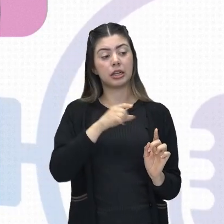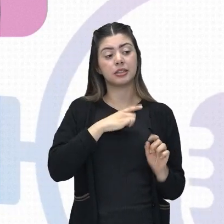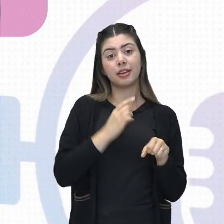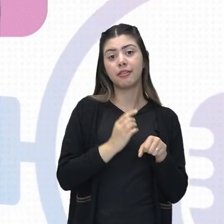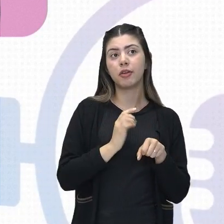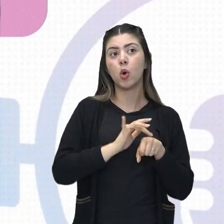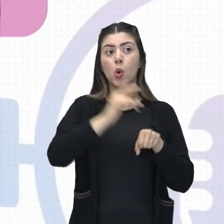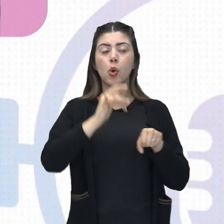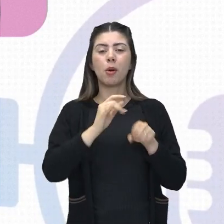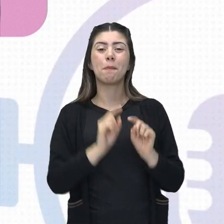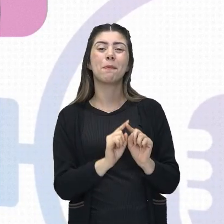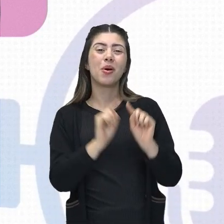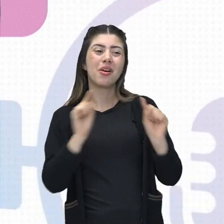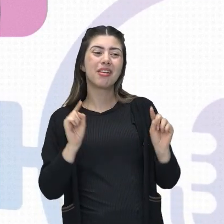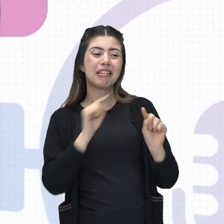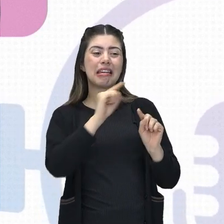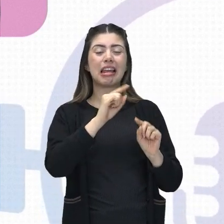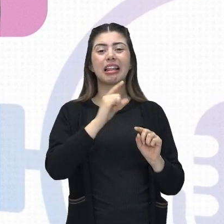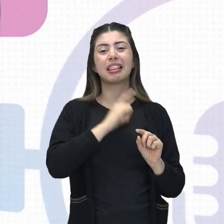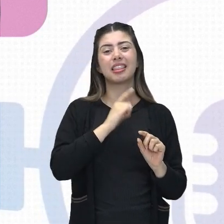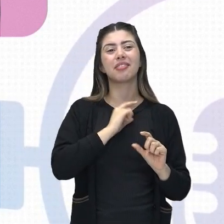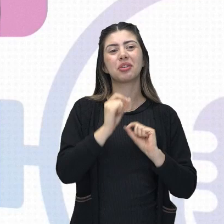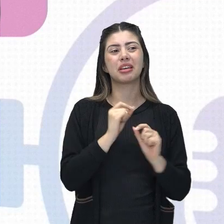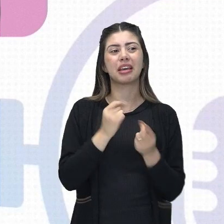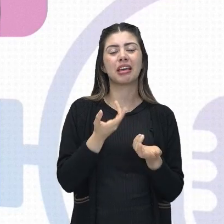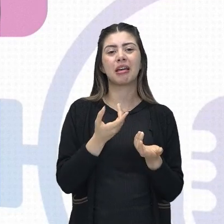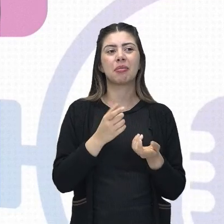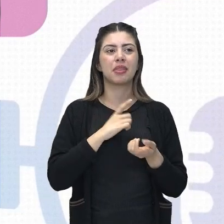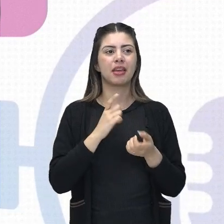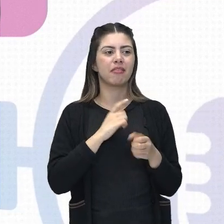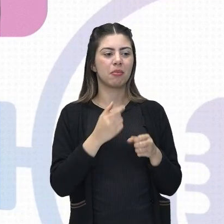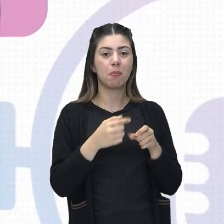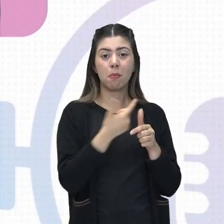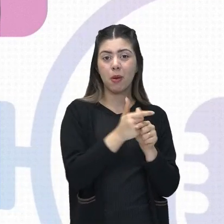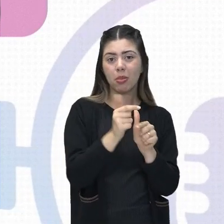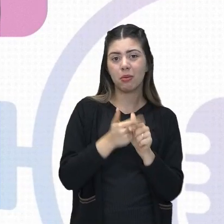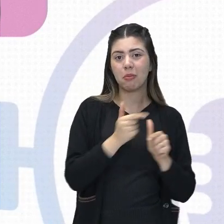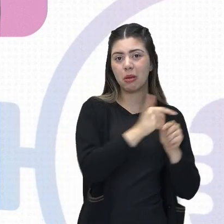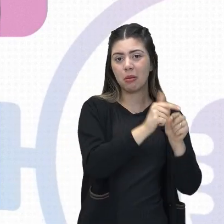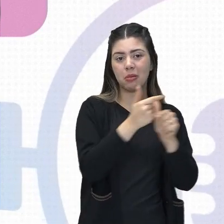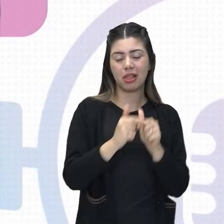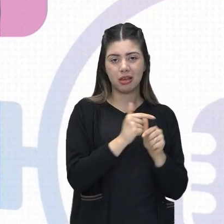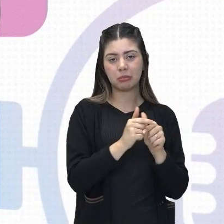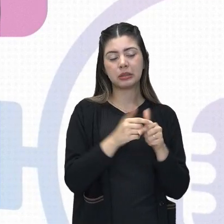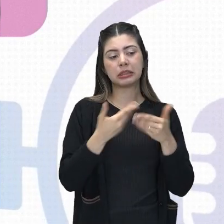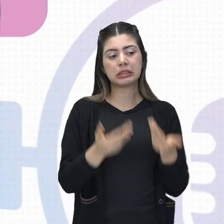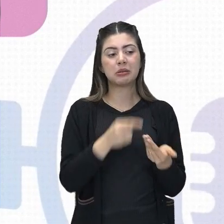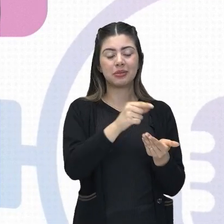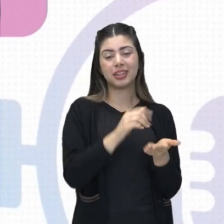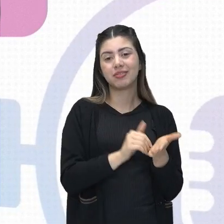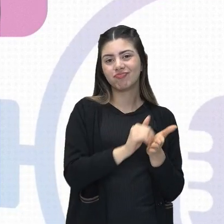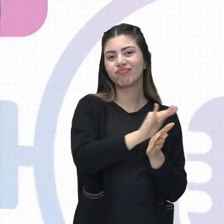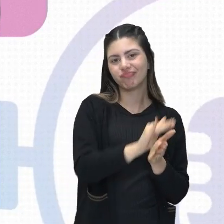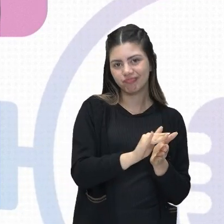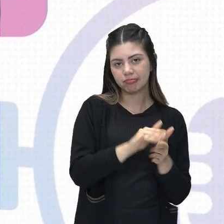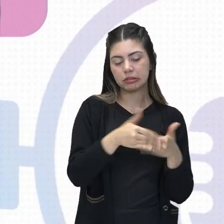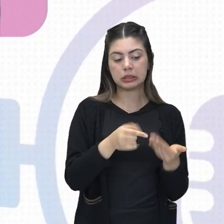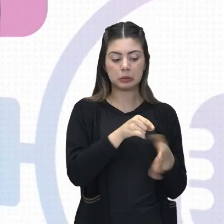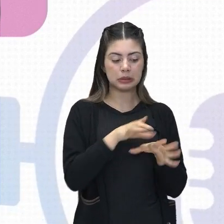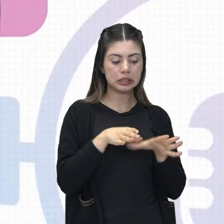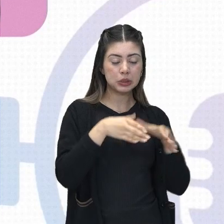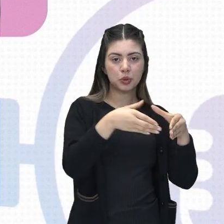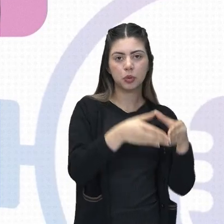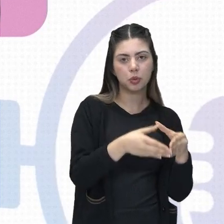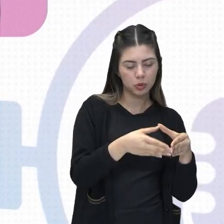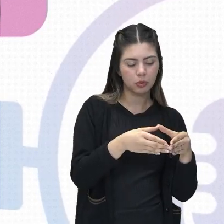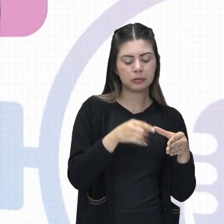uma lesão durante a prova de solo, o que a deixou fora da competição. A equipe,